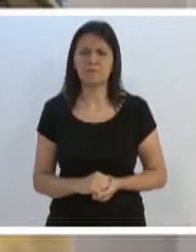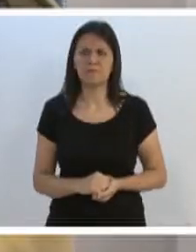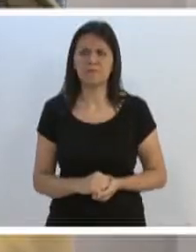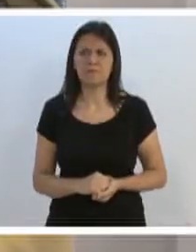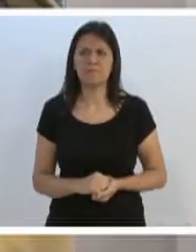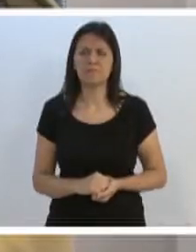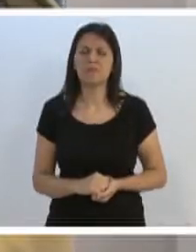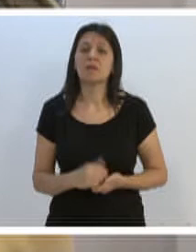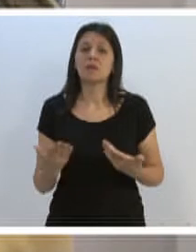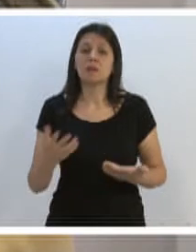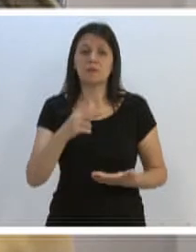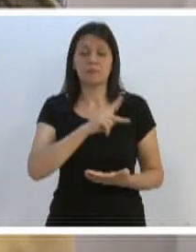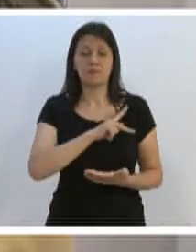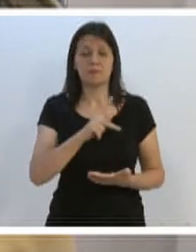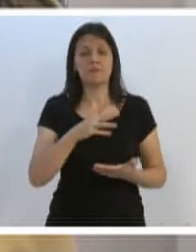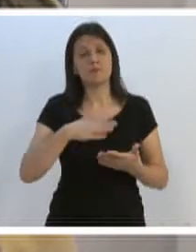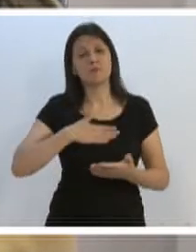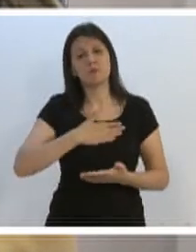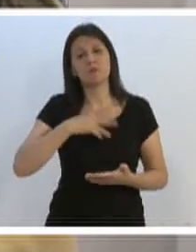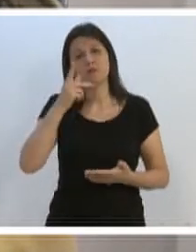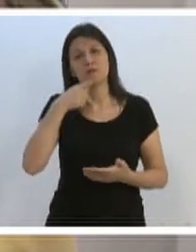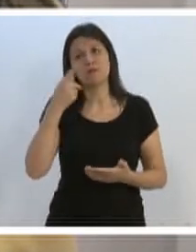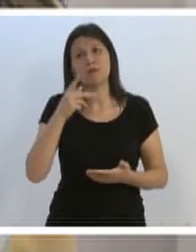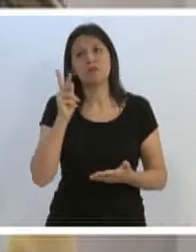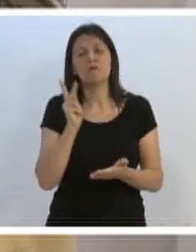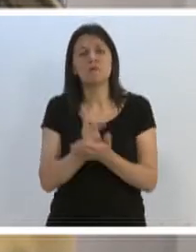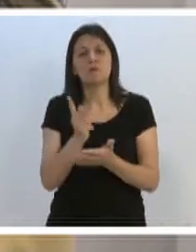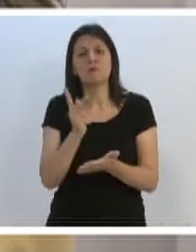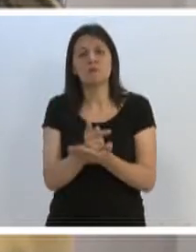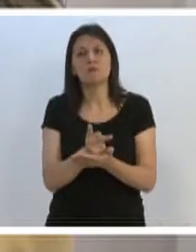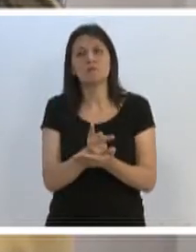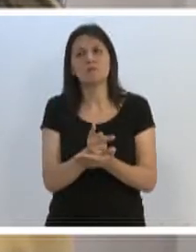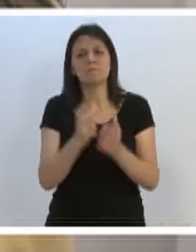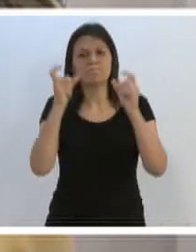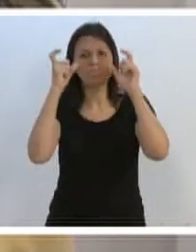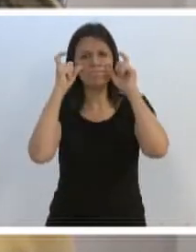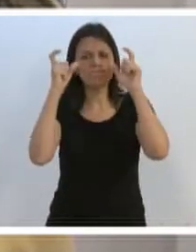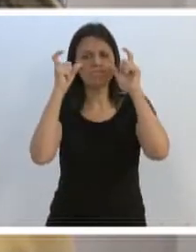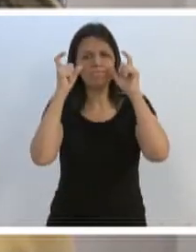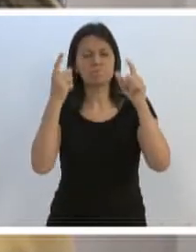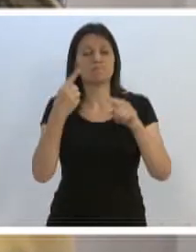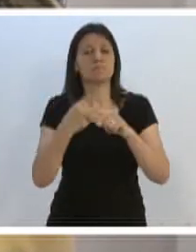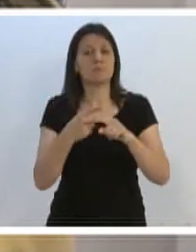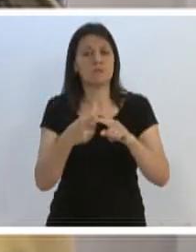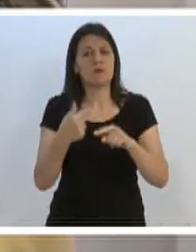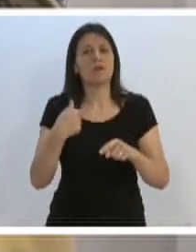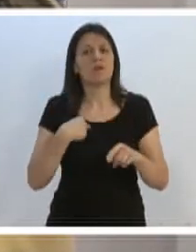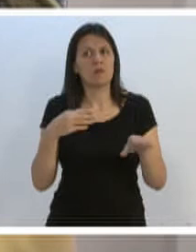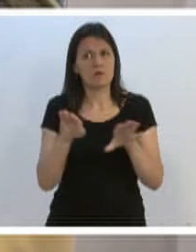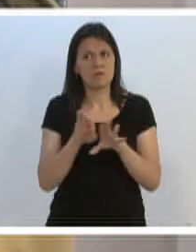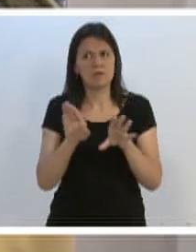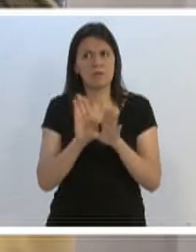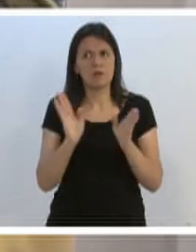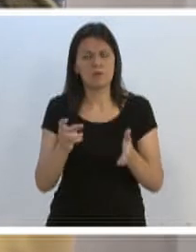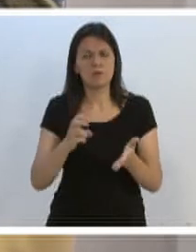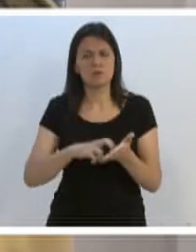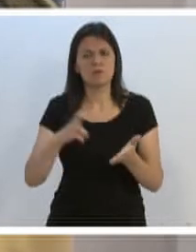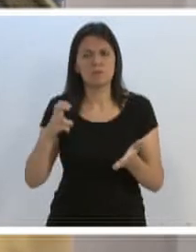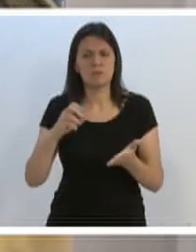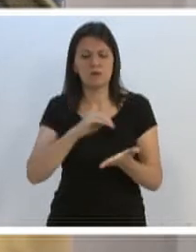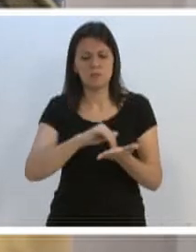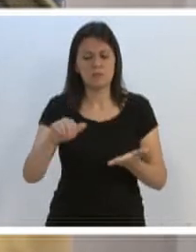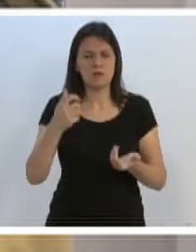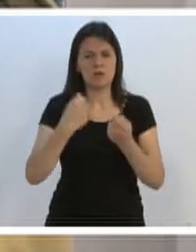Por fim, senhor presidente, gostaria de dizer que nós vamos continuar alertas, até porque eu também estive hoje de manhã com o secretário de